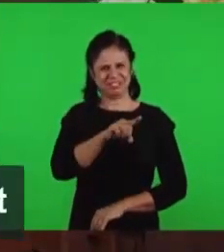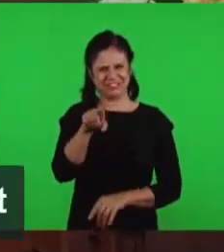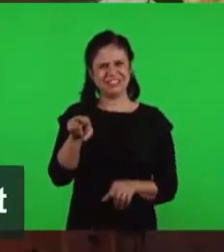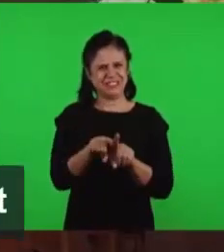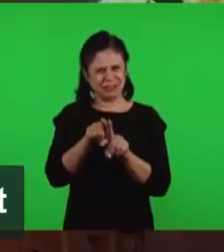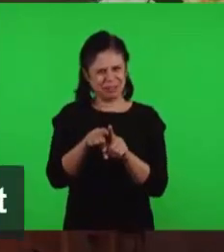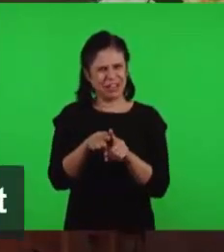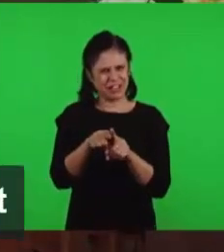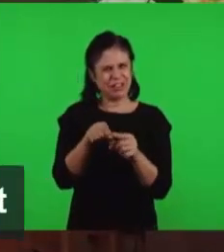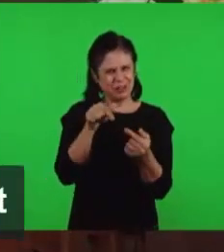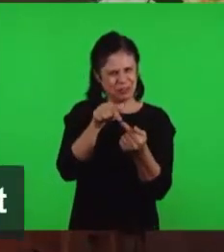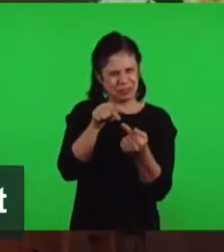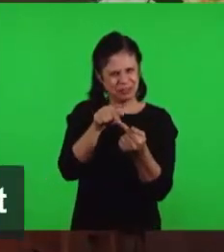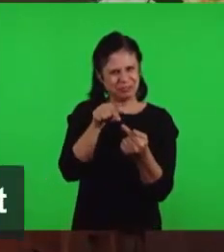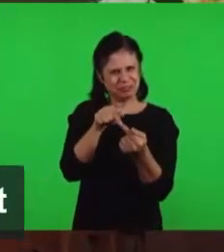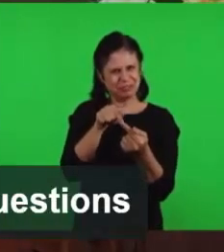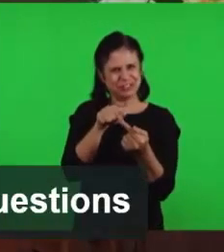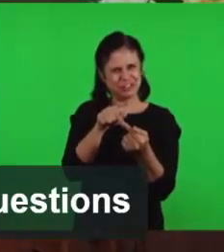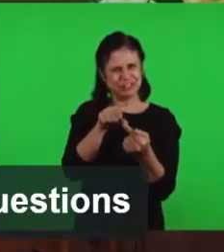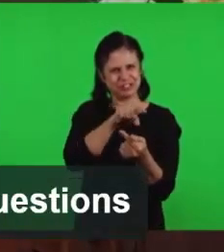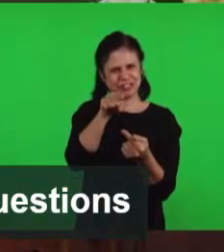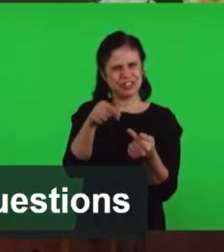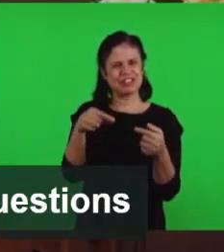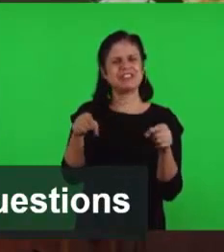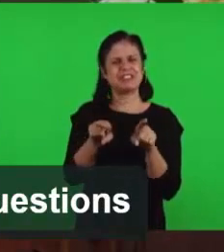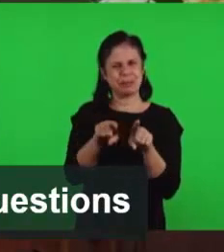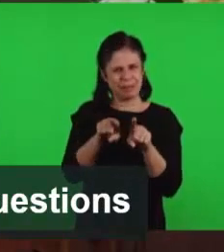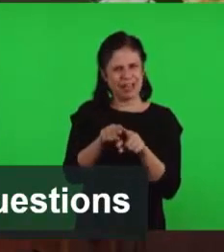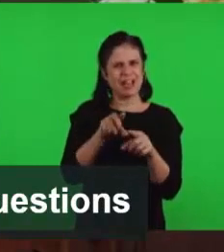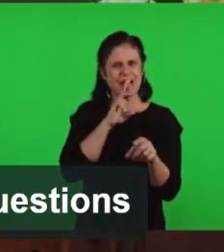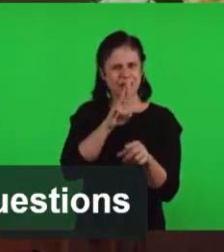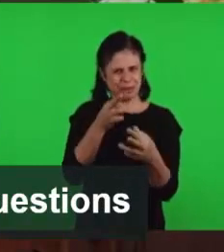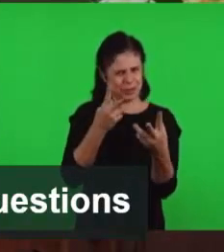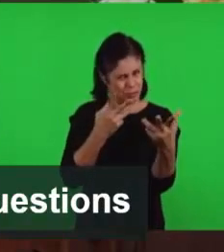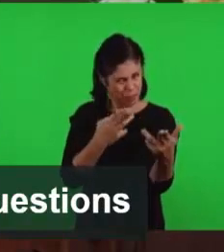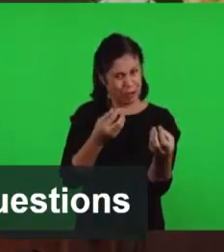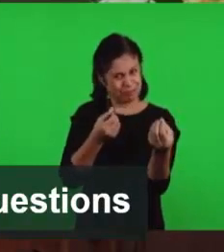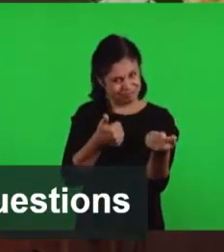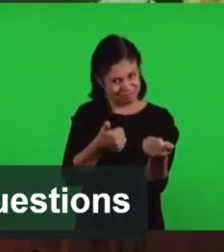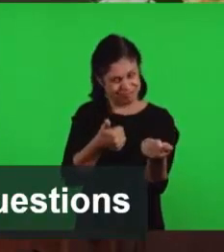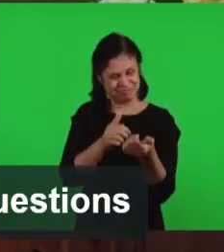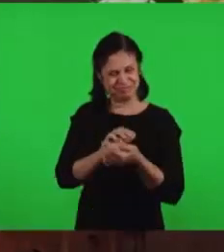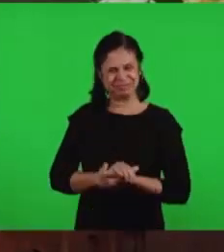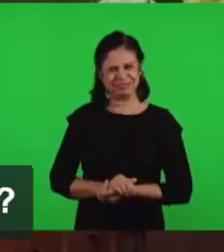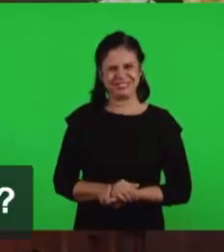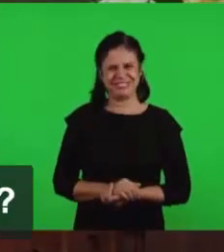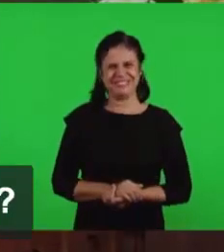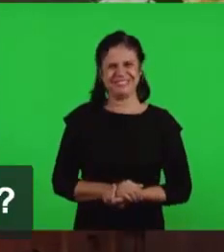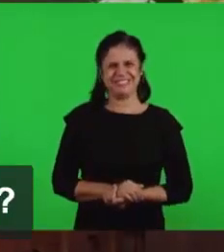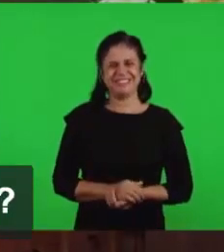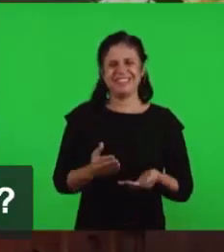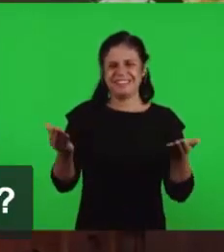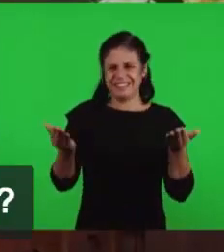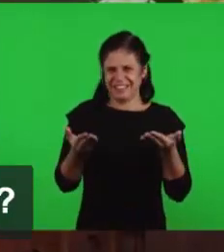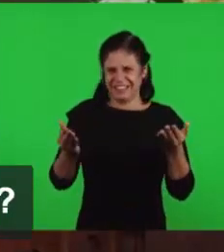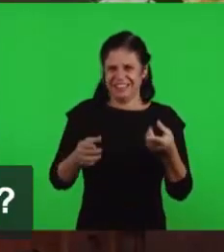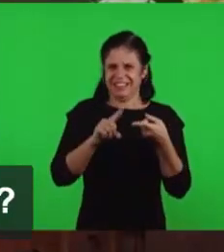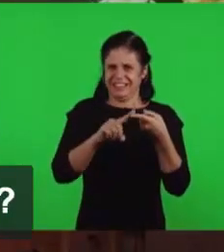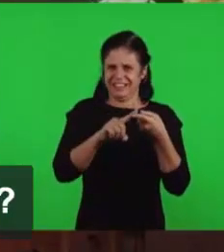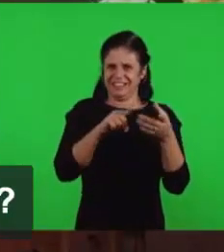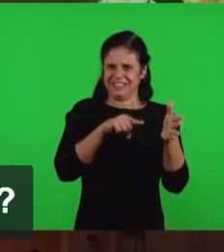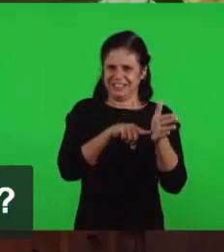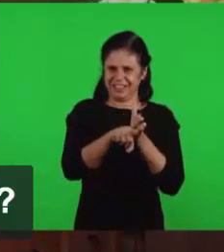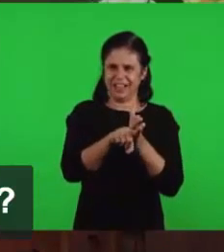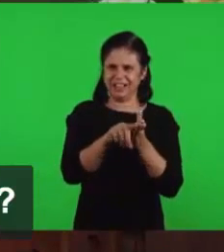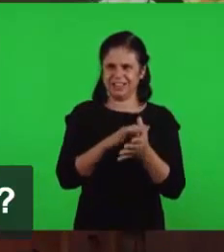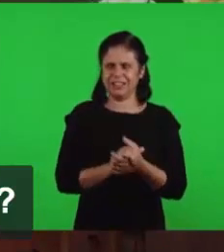conferir não é através da legenda que foi lida ali e a resposta Às nossas perguntas Então vamos lá aprender a pergunta